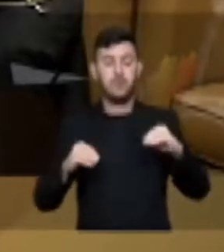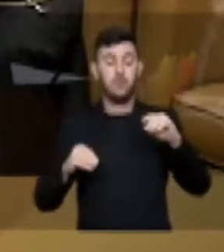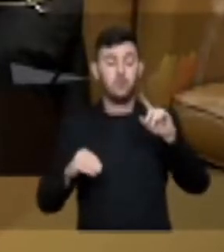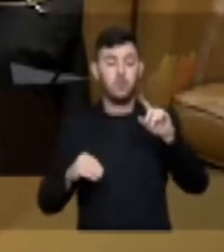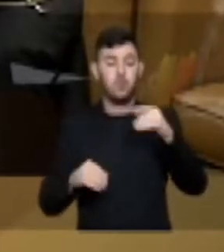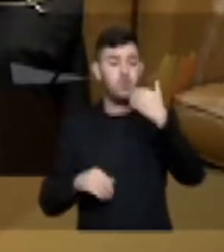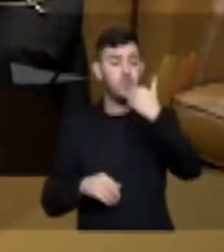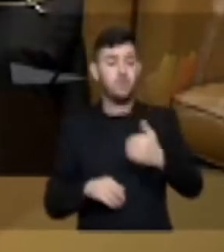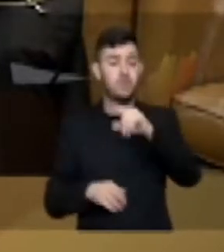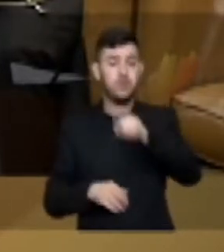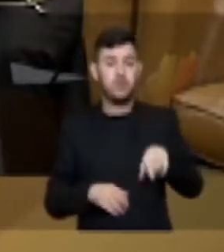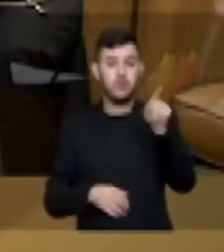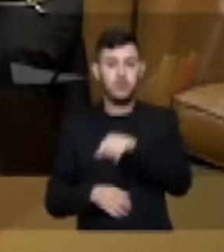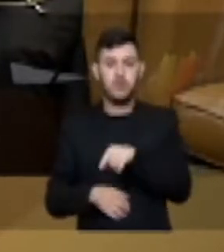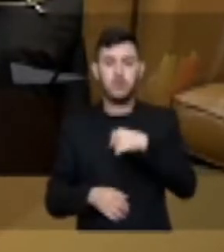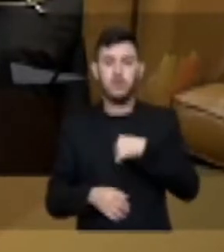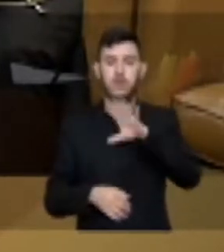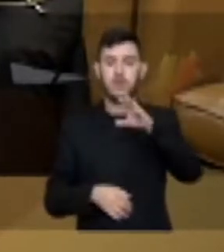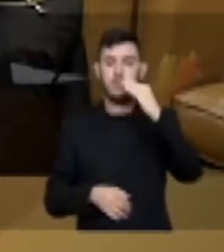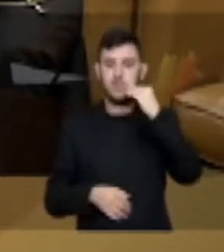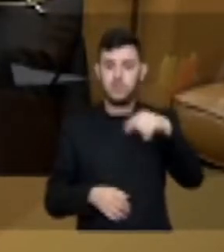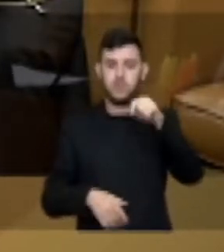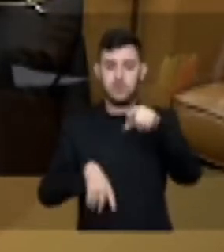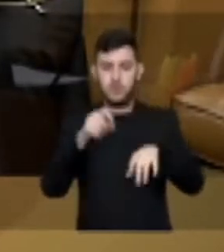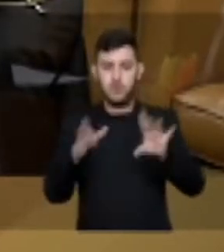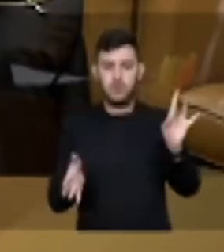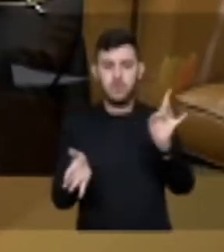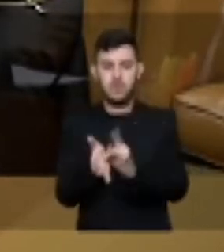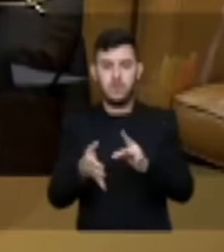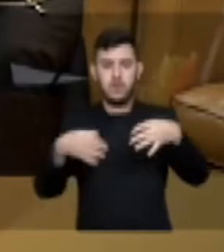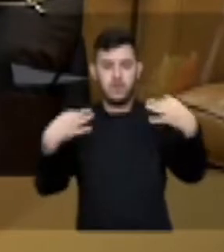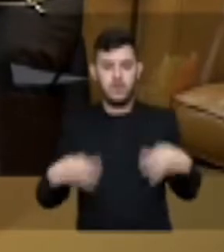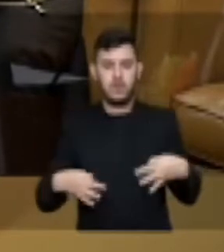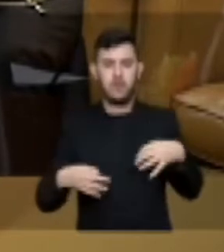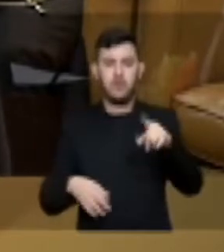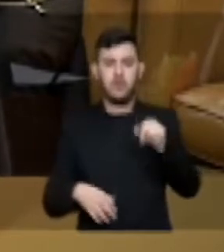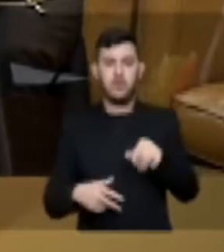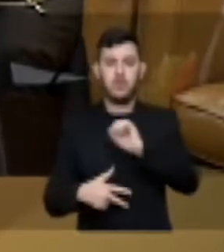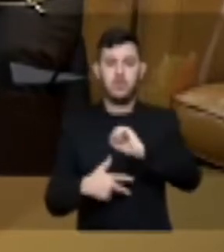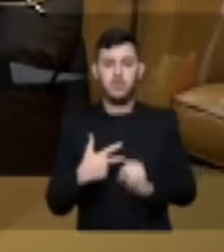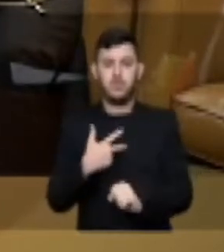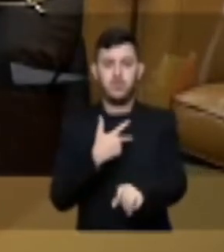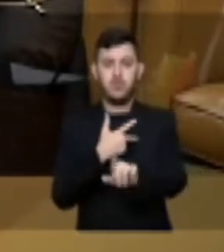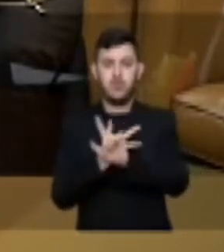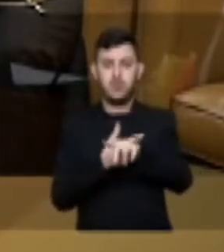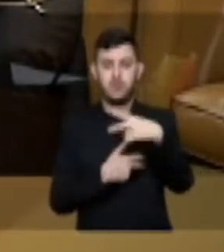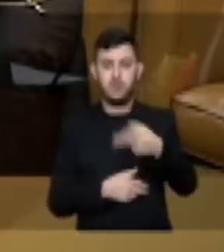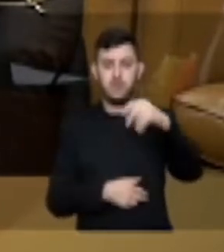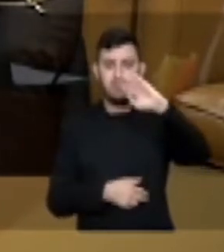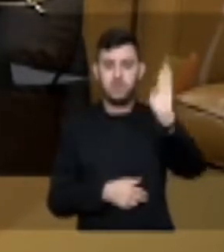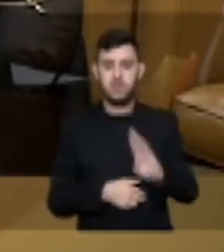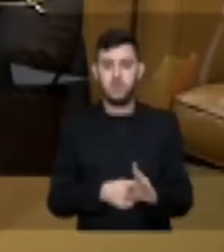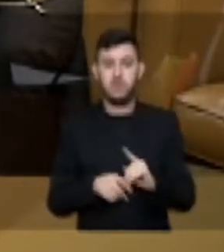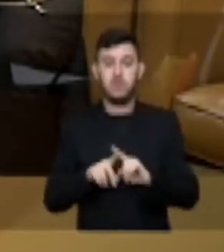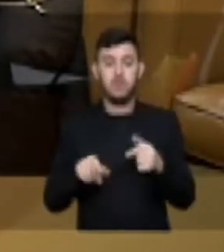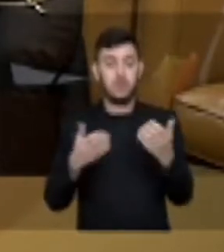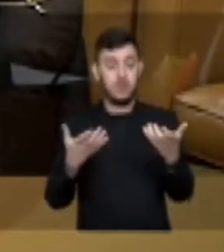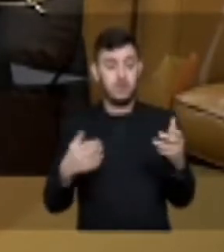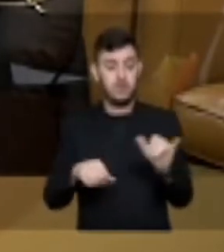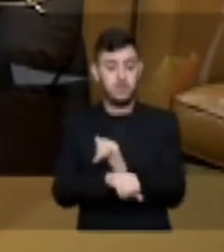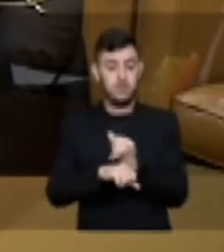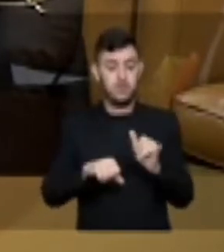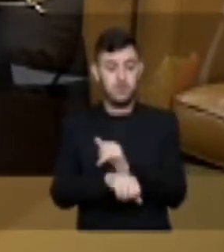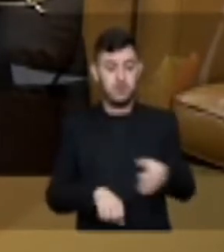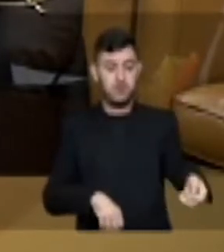de substituição de uma escolha legítima e acertada feita pelo Poder Legislativo brasileiro, buscando a adoção de uma nova